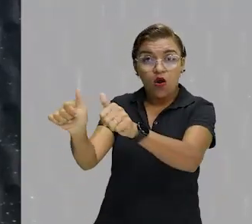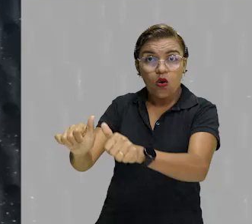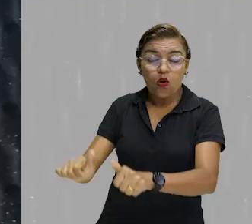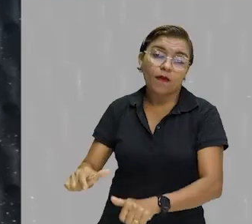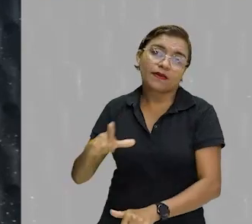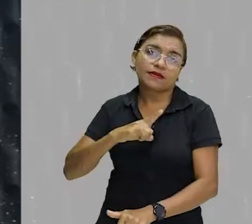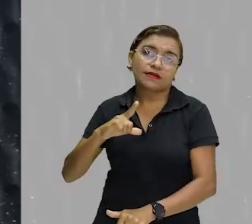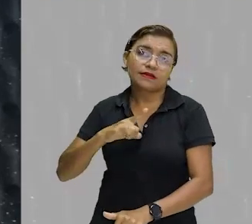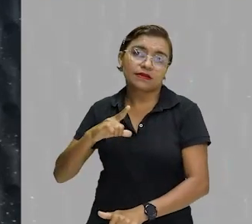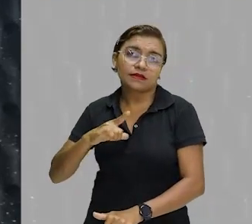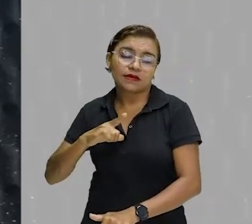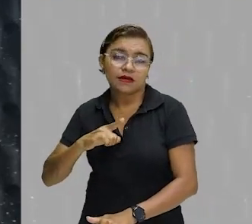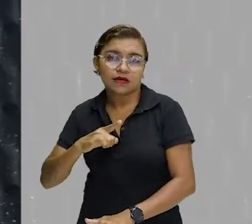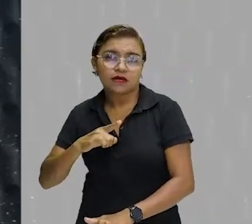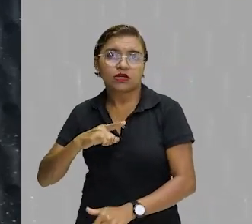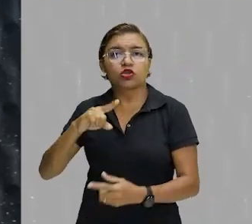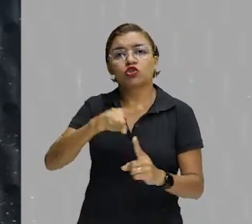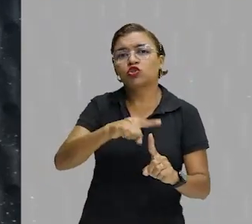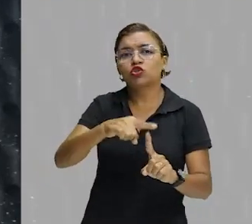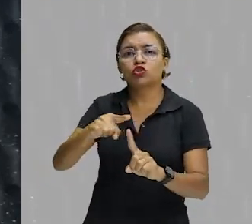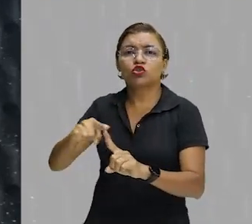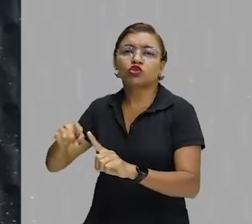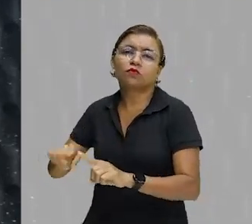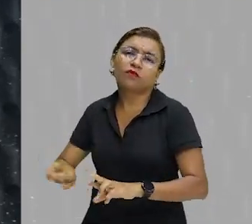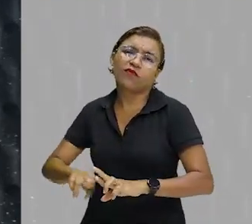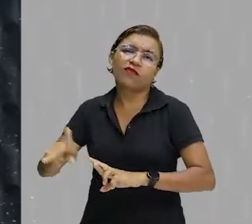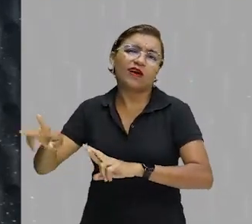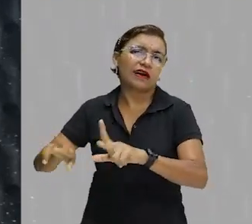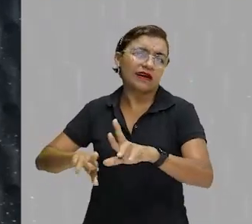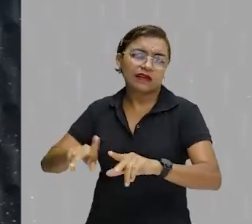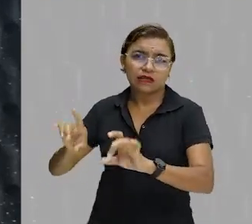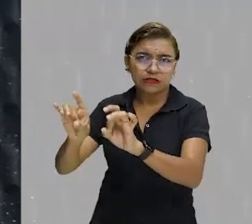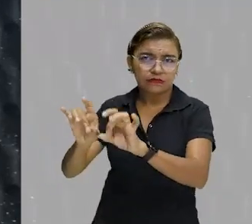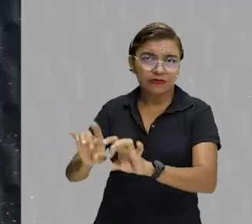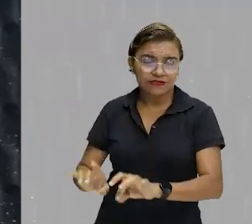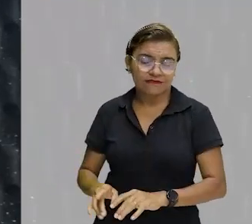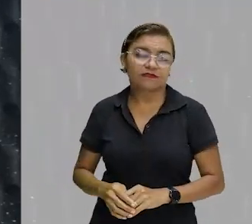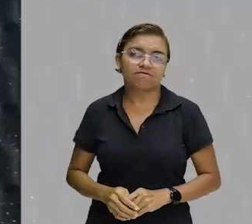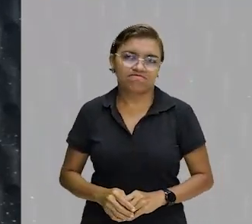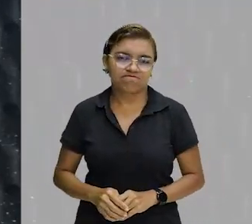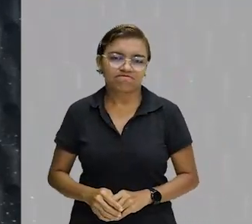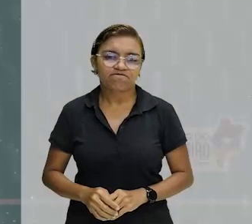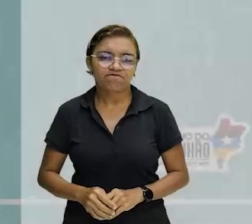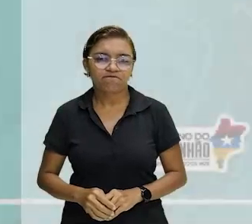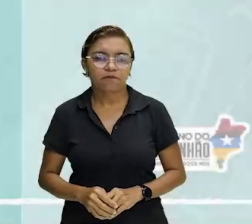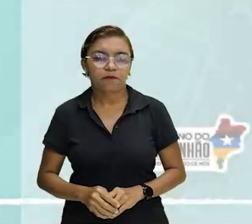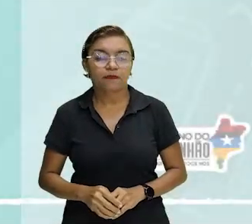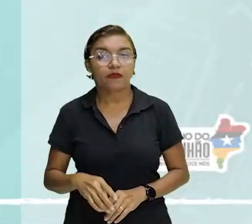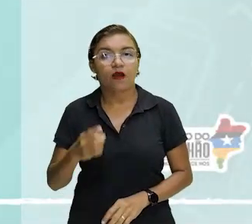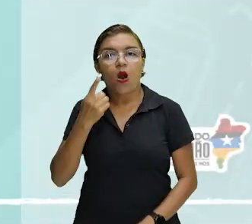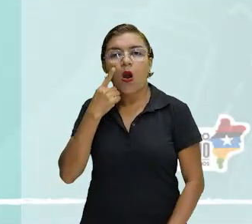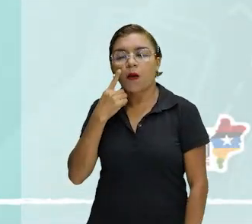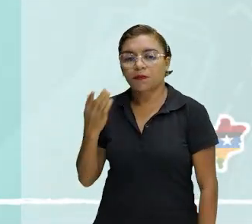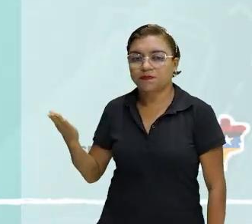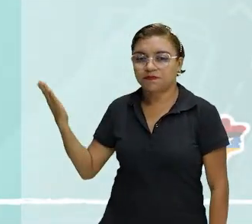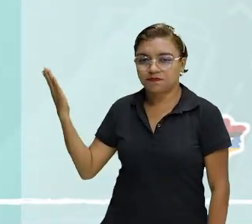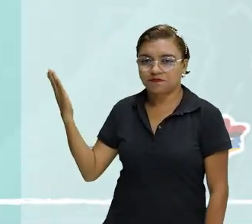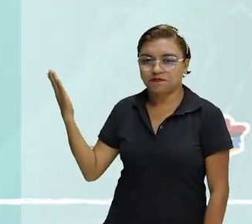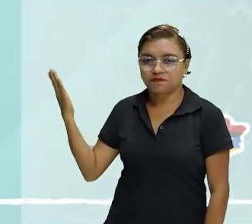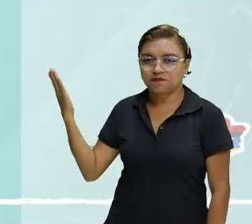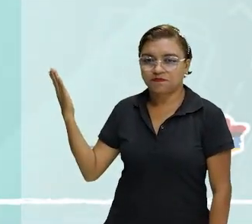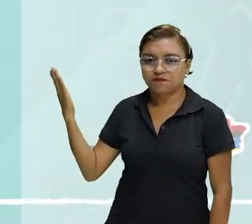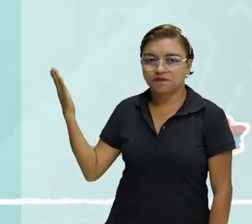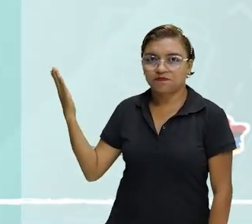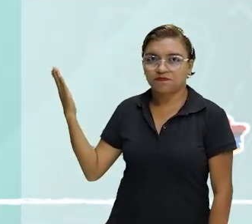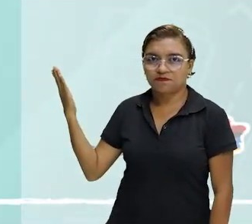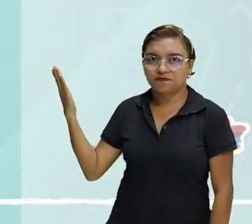um ritmo, uma ideia, um pensamento, uma formação específica. Vamos para a prática. Essa obra aqui chama-se Bichos, da